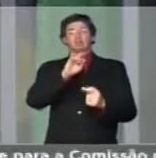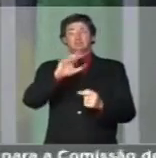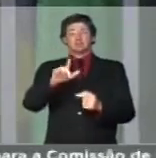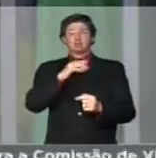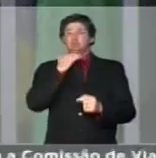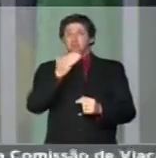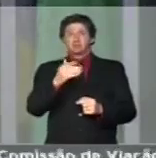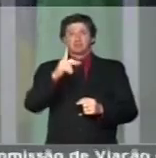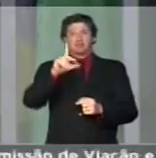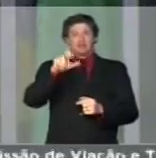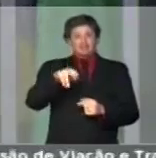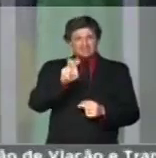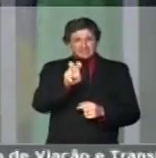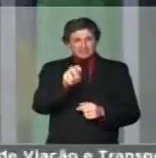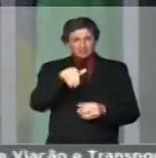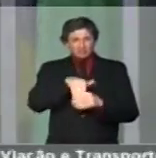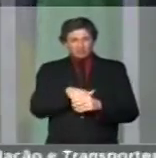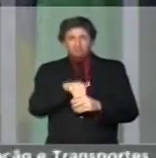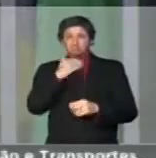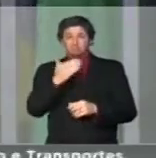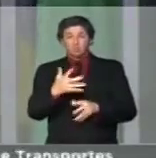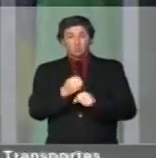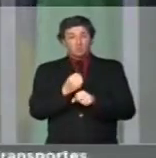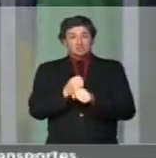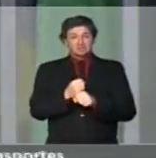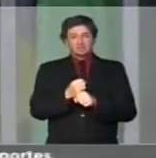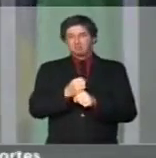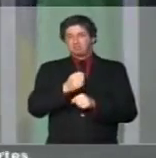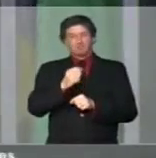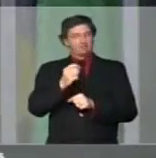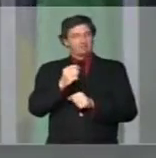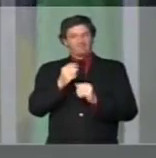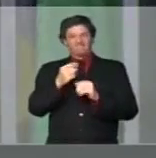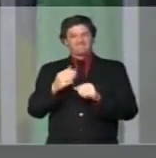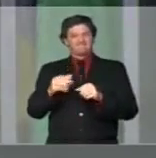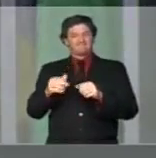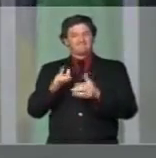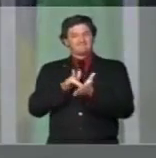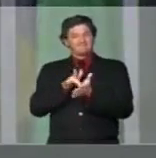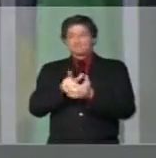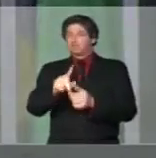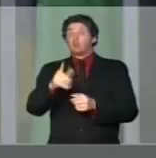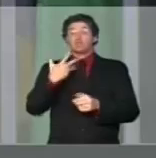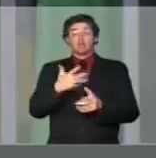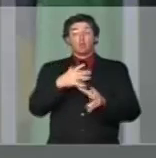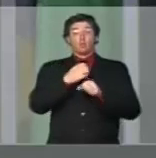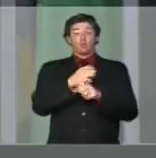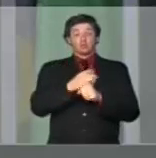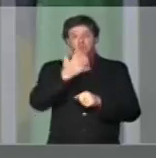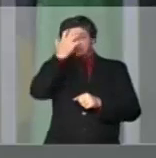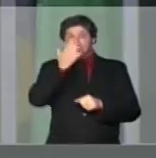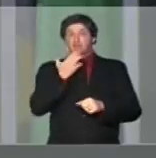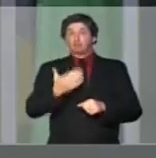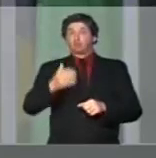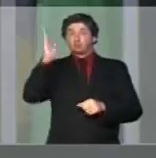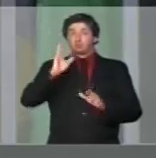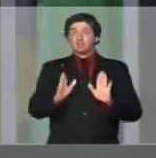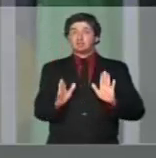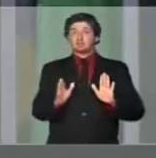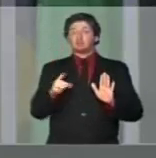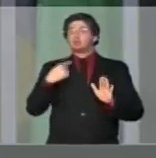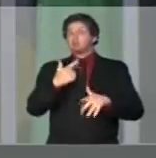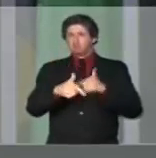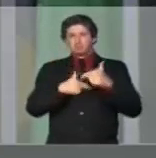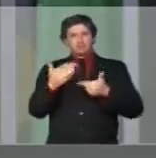é votando PLN 5, não é votando orçamento inflado, nós queremos aprovar um orçamento sério para o Brasil, e